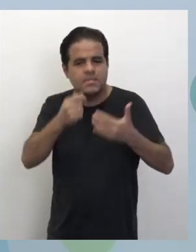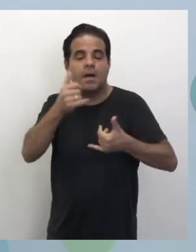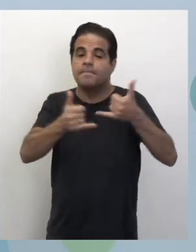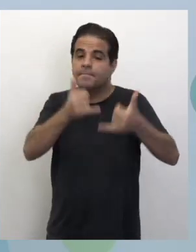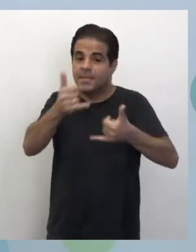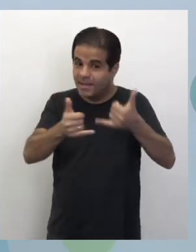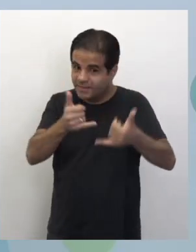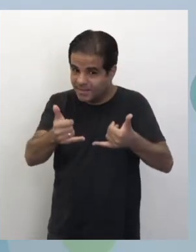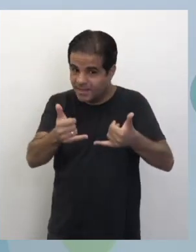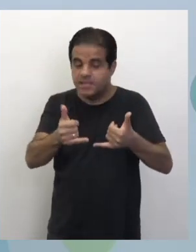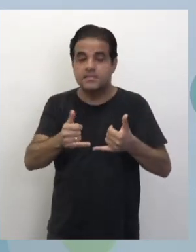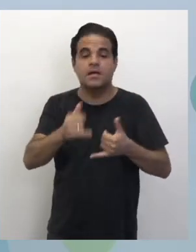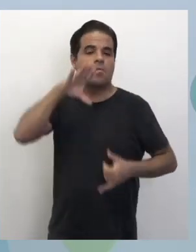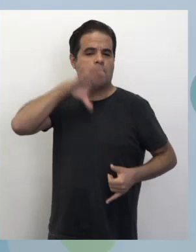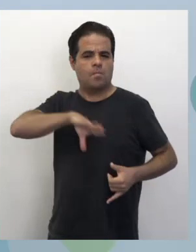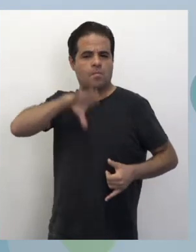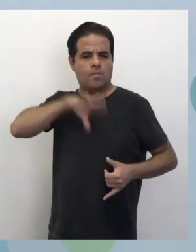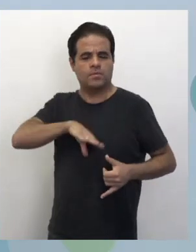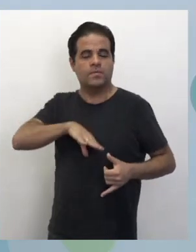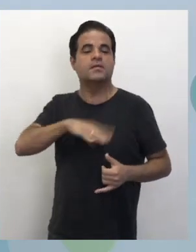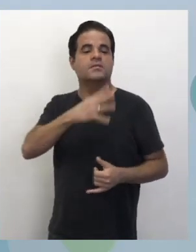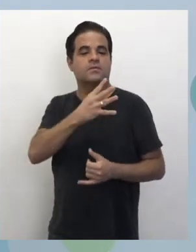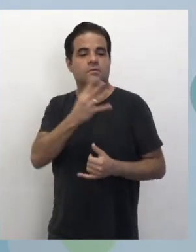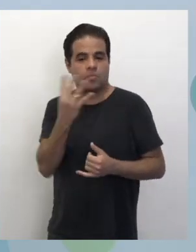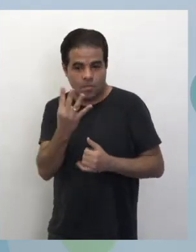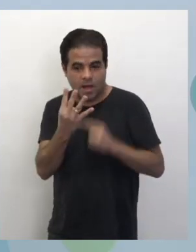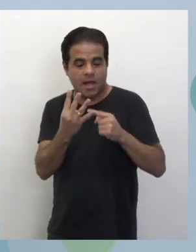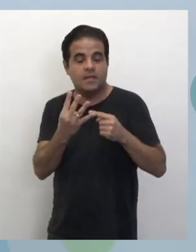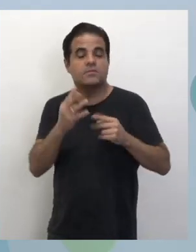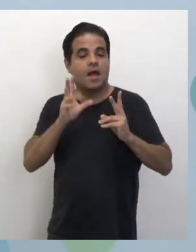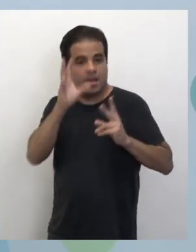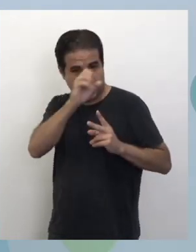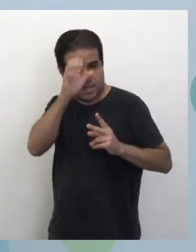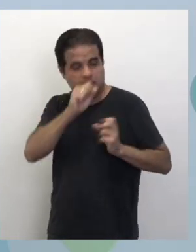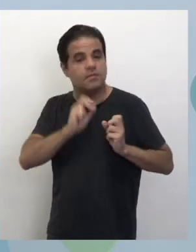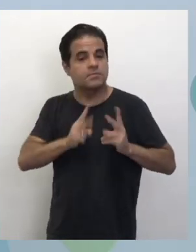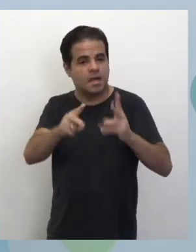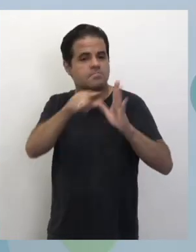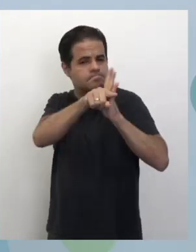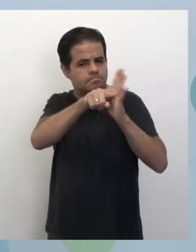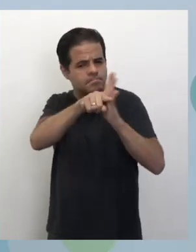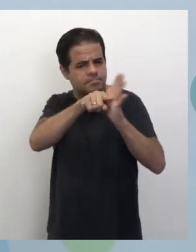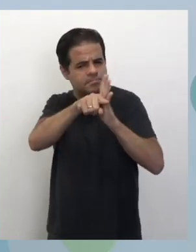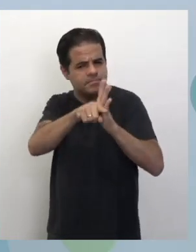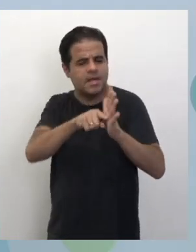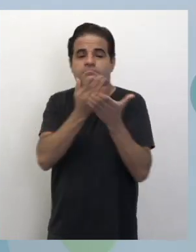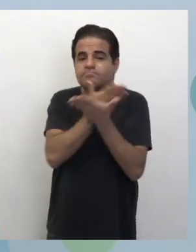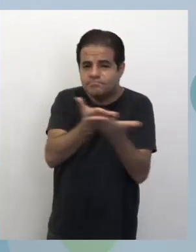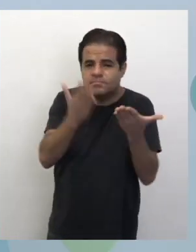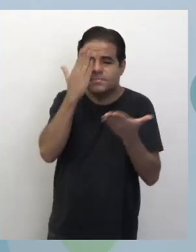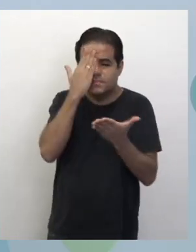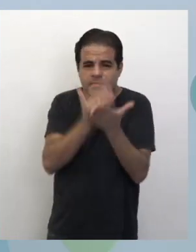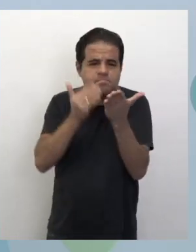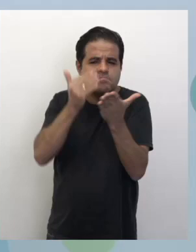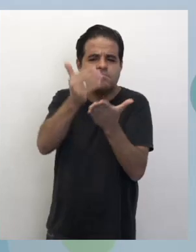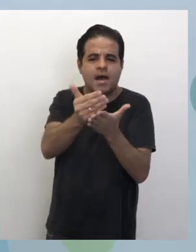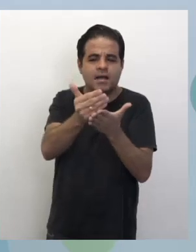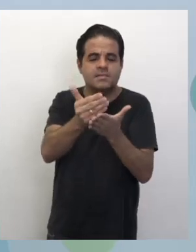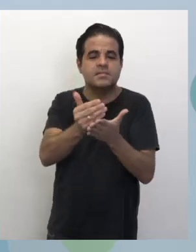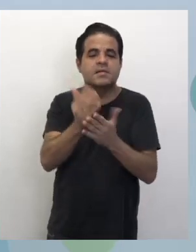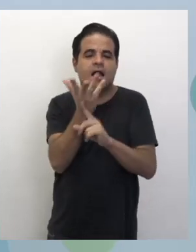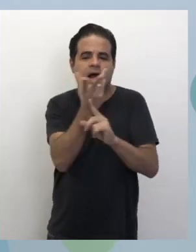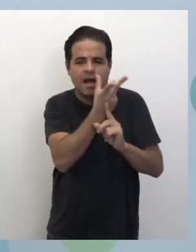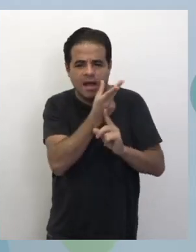língua portuguesa, a sequência 4 do Aprender Sempre sobre pesquisar para saber mais. Em